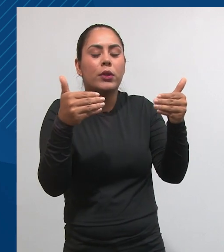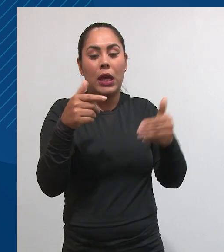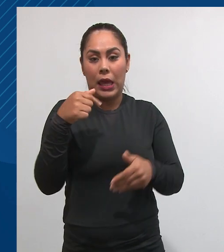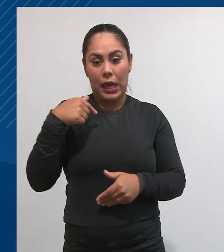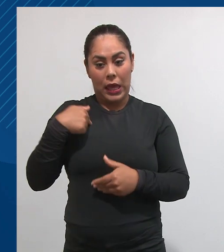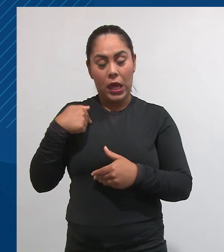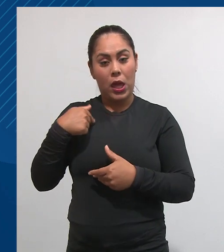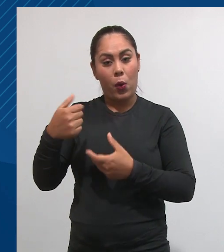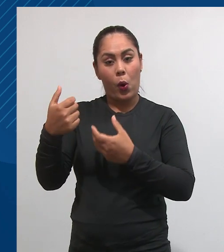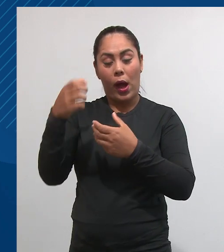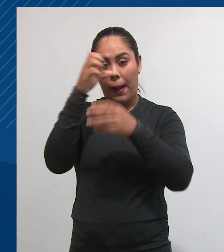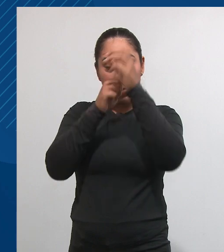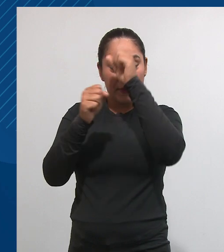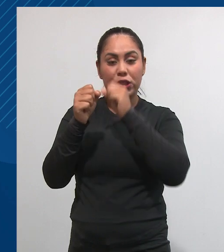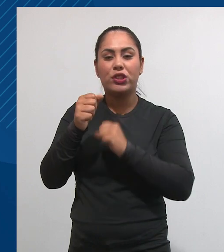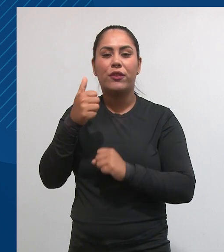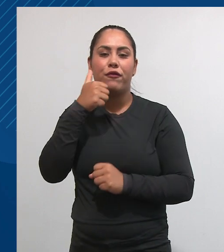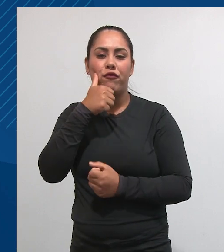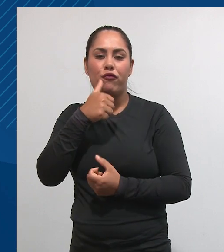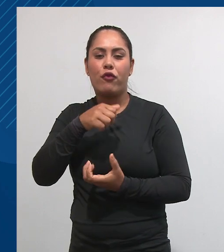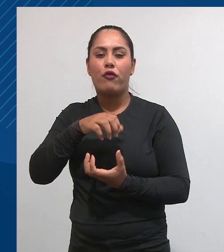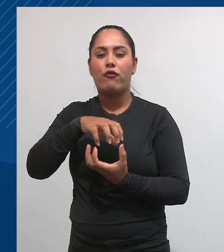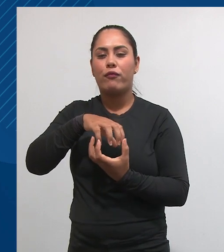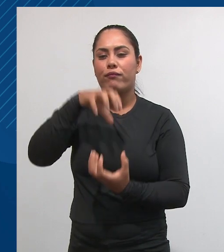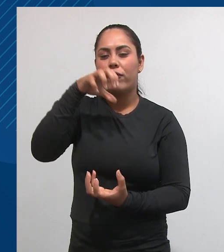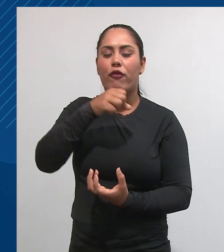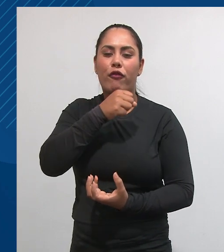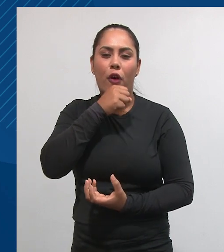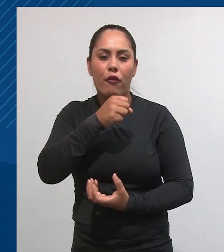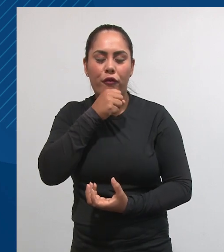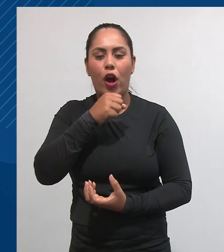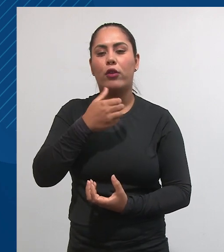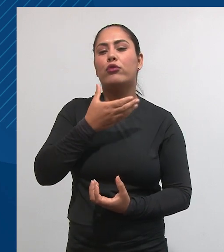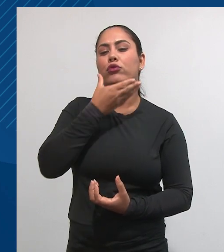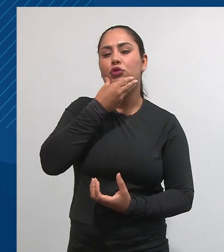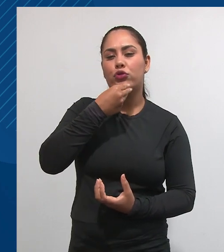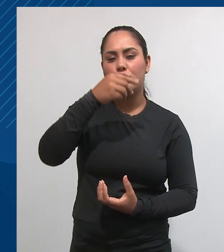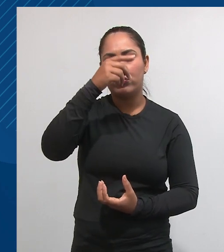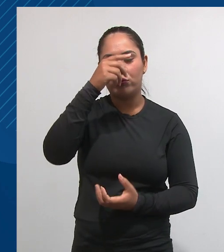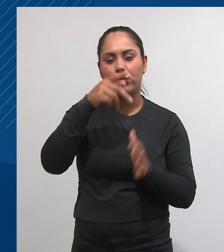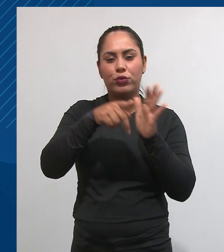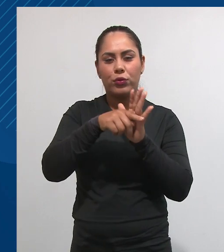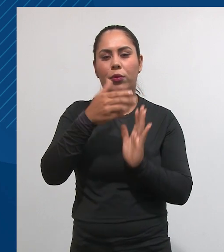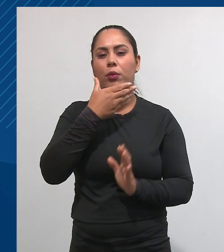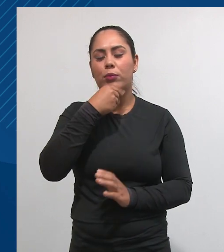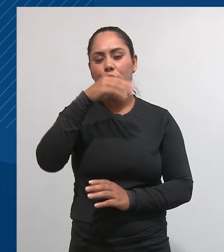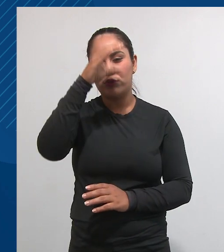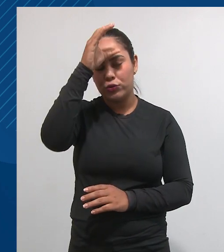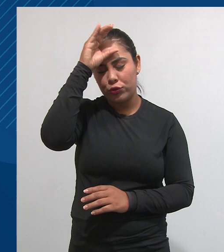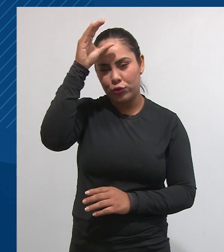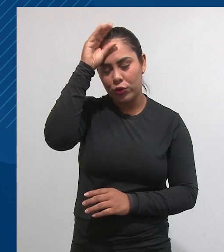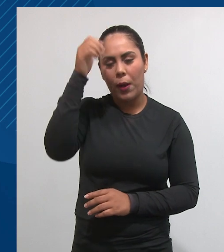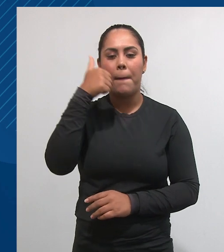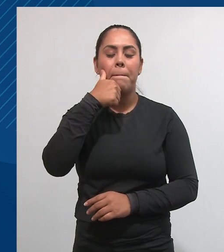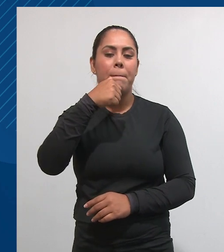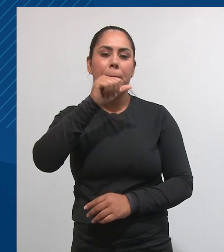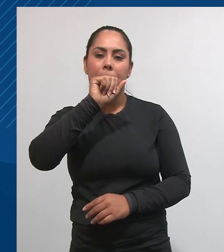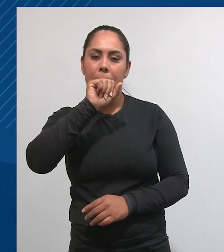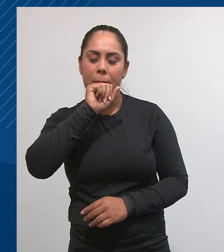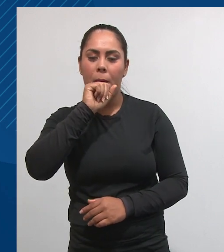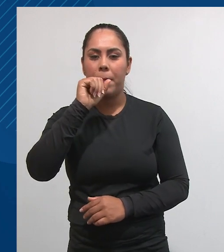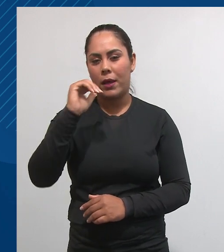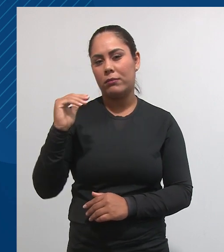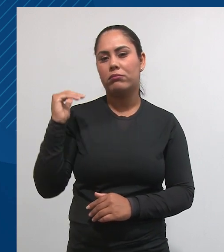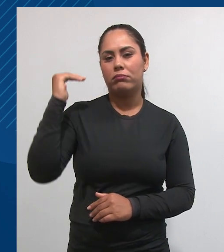eu aprendi com a minha avó, com meus tios, com minha mãe, com todos os mais velhos e mais velhas,